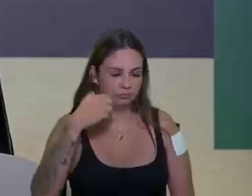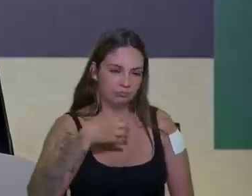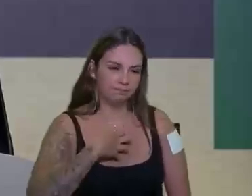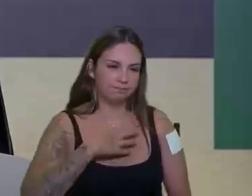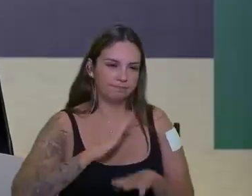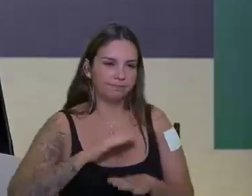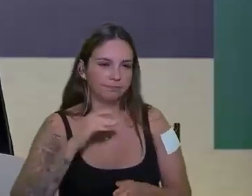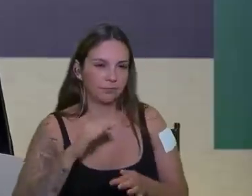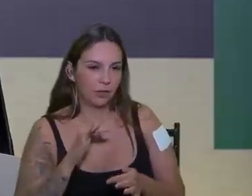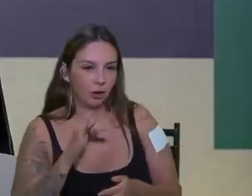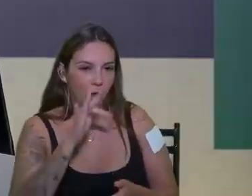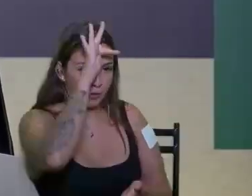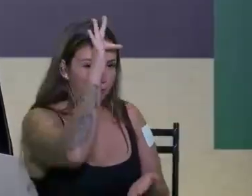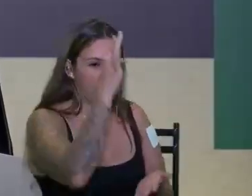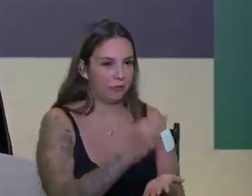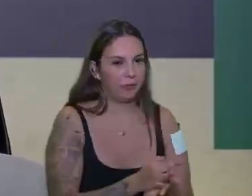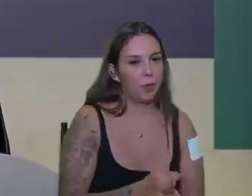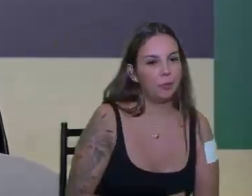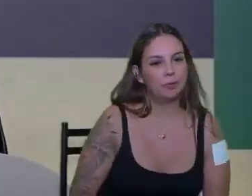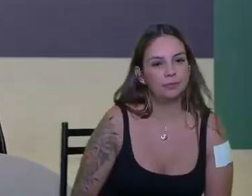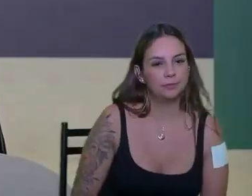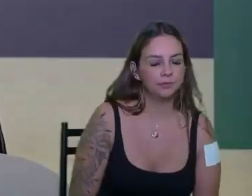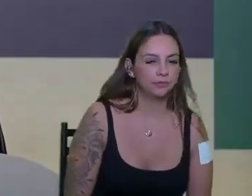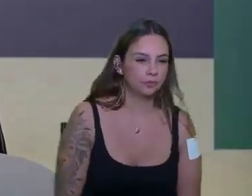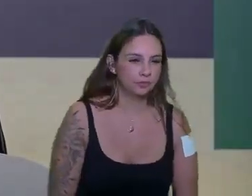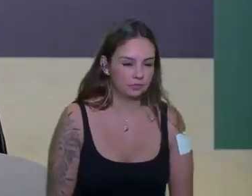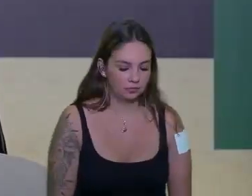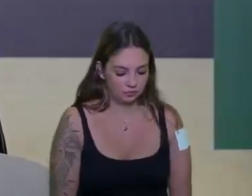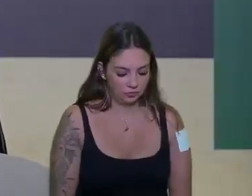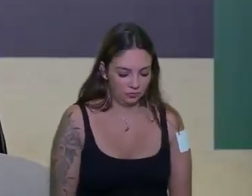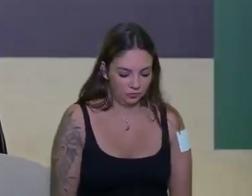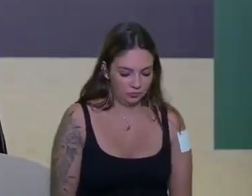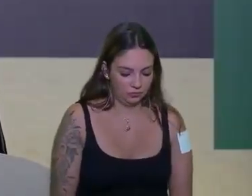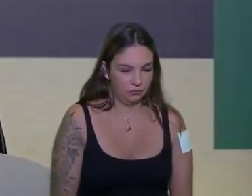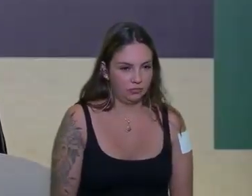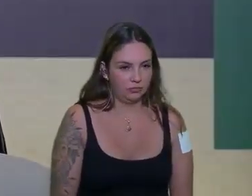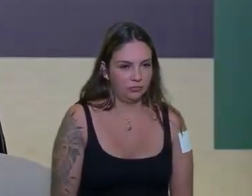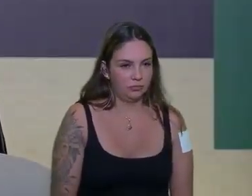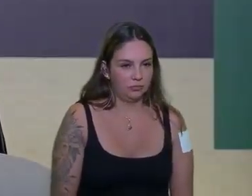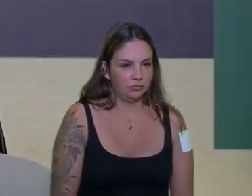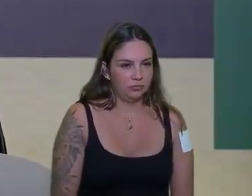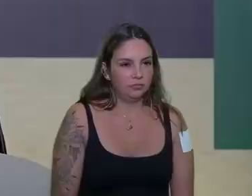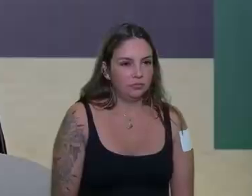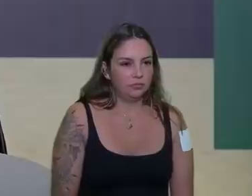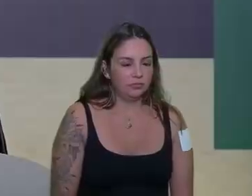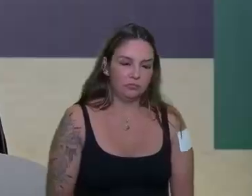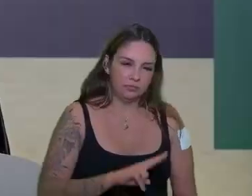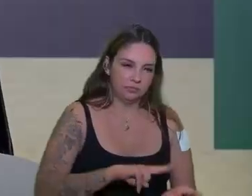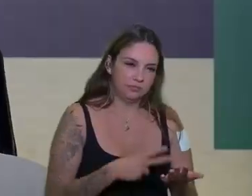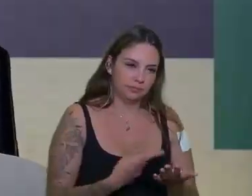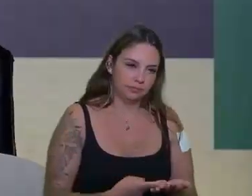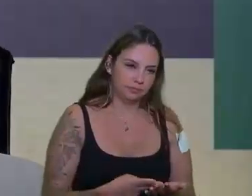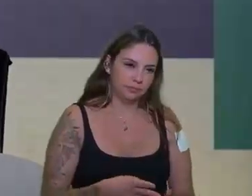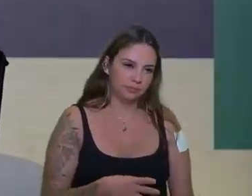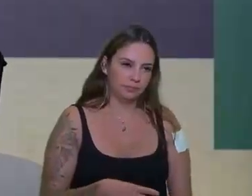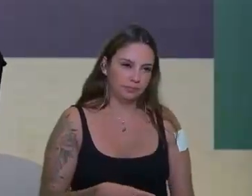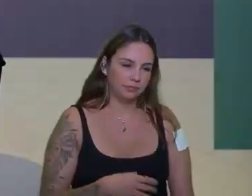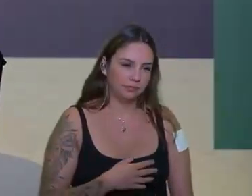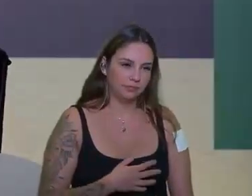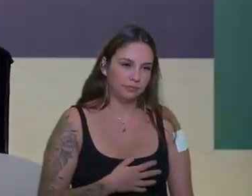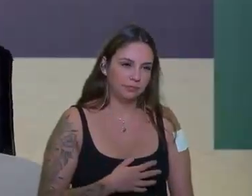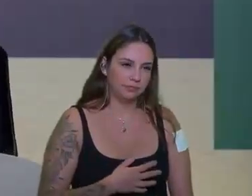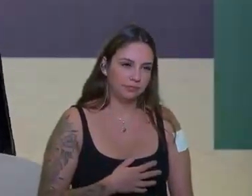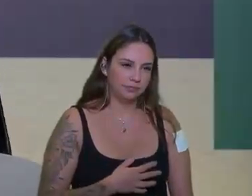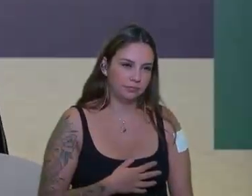mim ser mais fiel ao que o autor quis. Então, eu tenho gostado mais de traduzir poesia, mais em